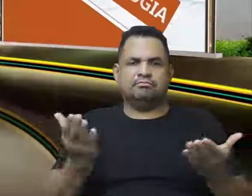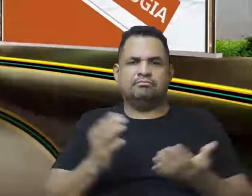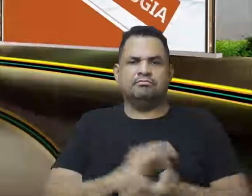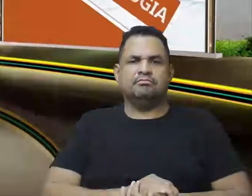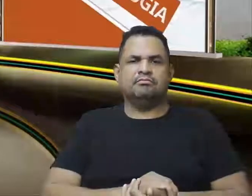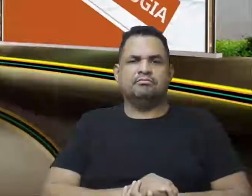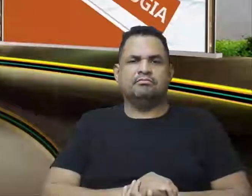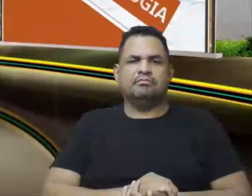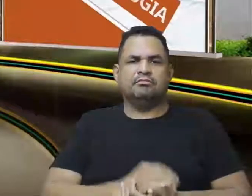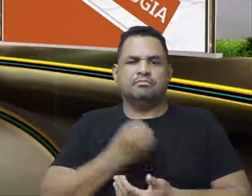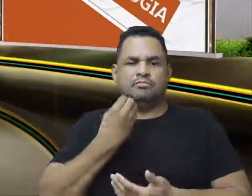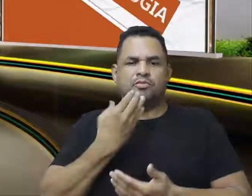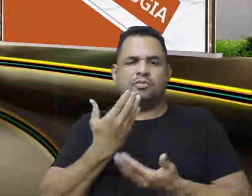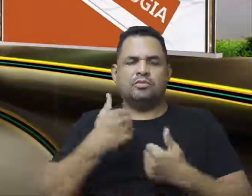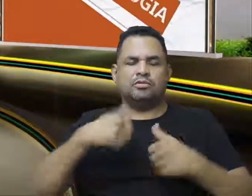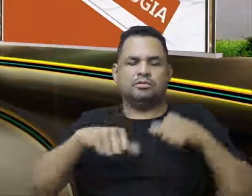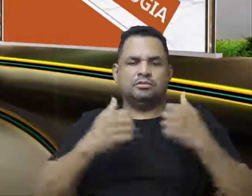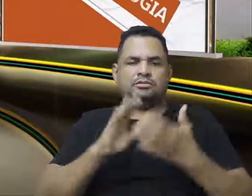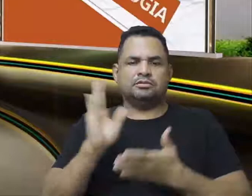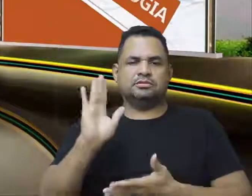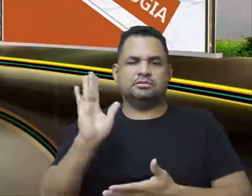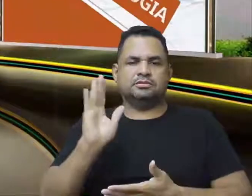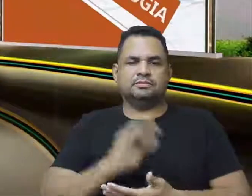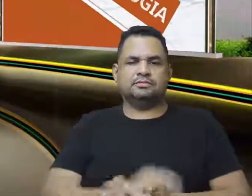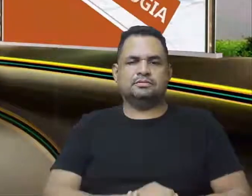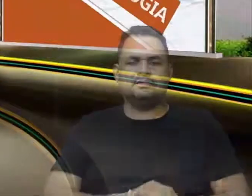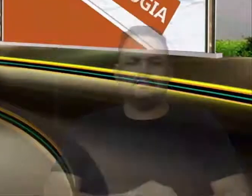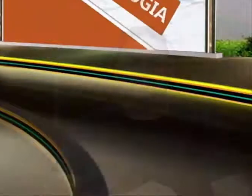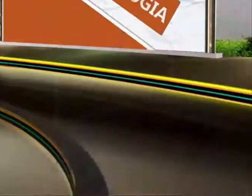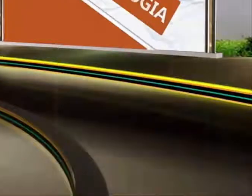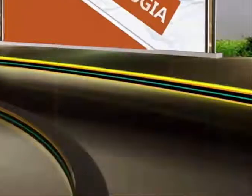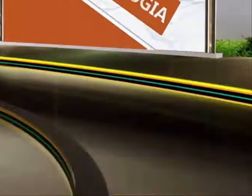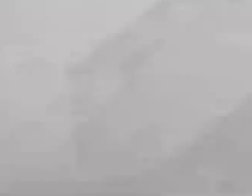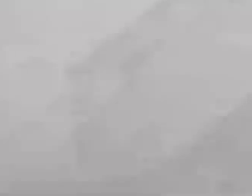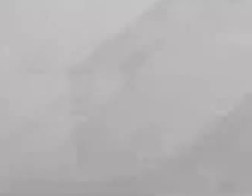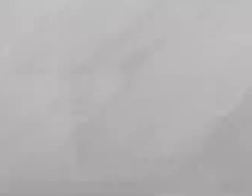galerinha boa avaliação Para vocês tchau tchau